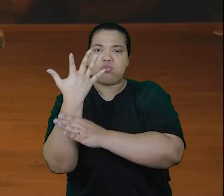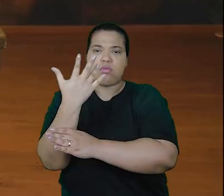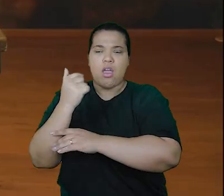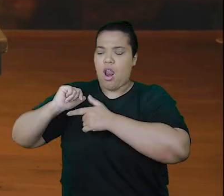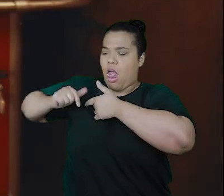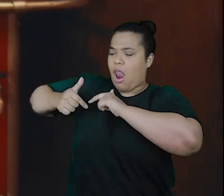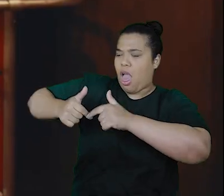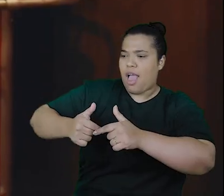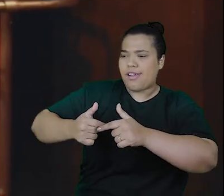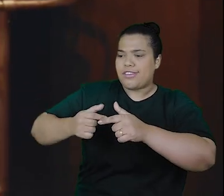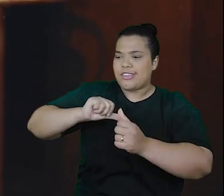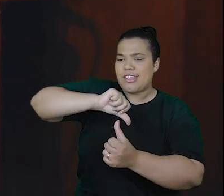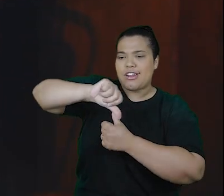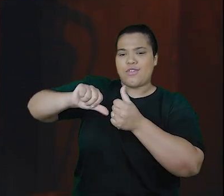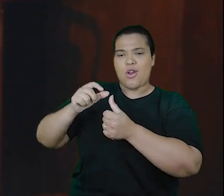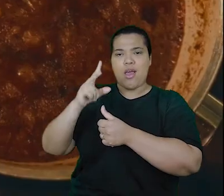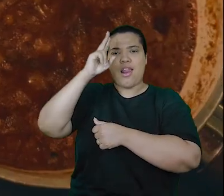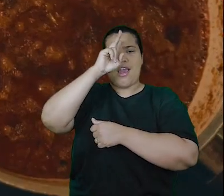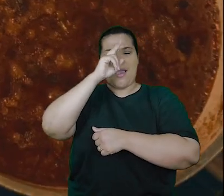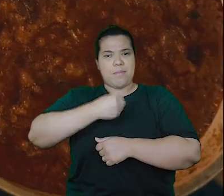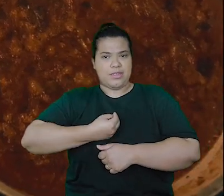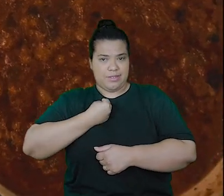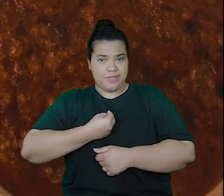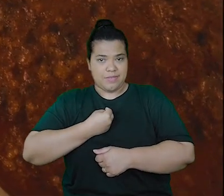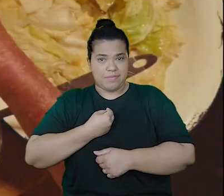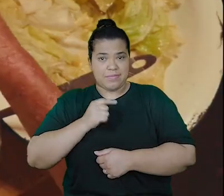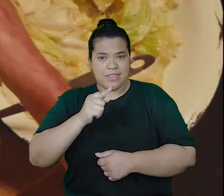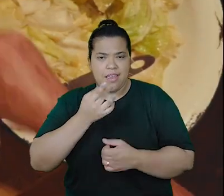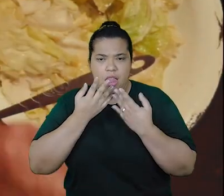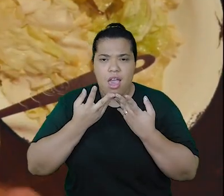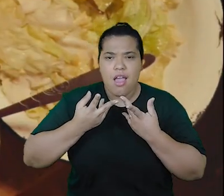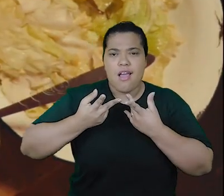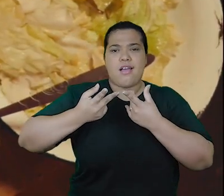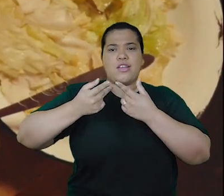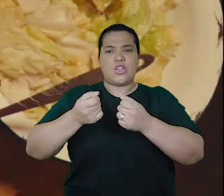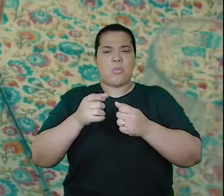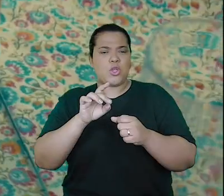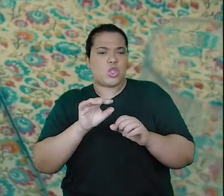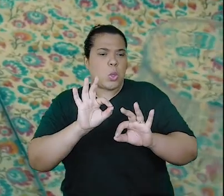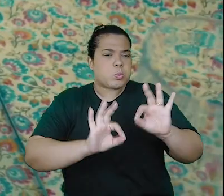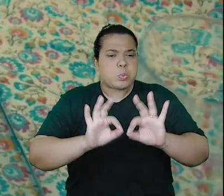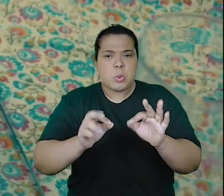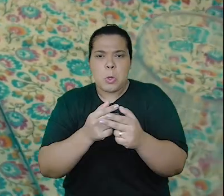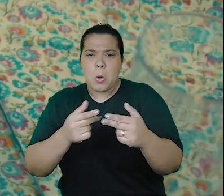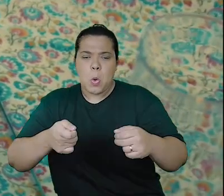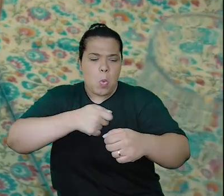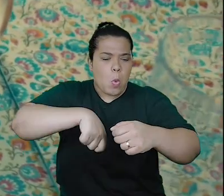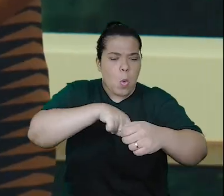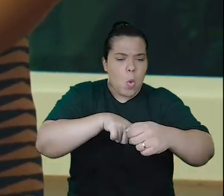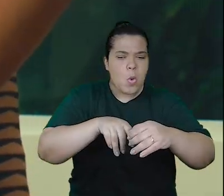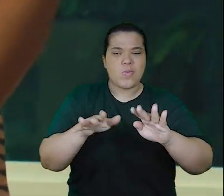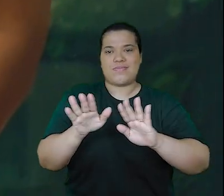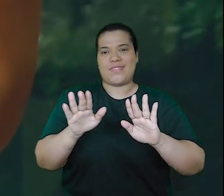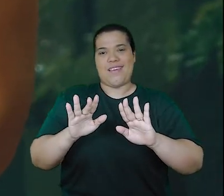tradições antigas em memória viva. O segredo deste sabor não está na técnica nem no fogo,